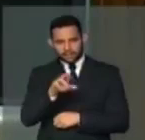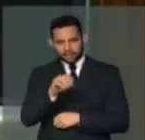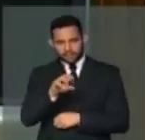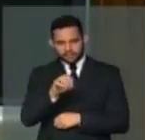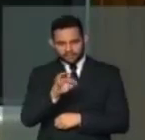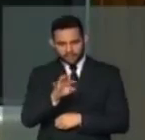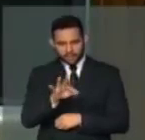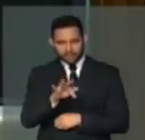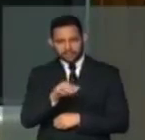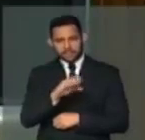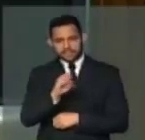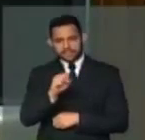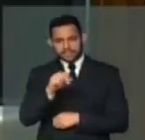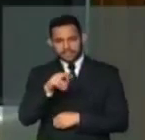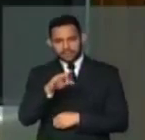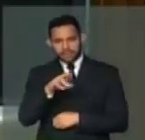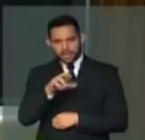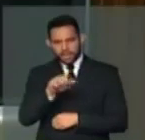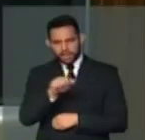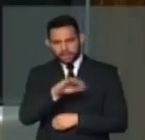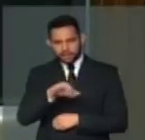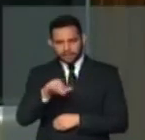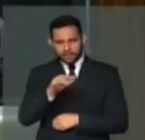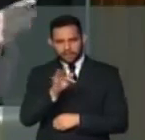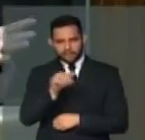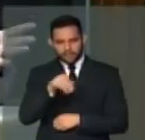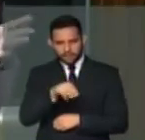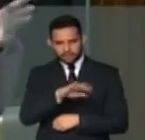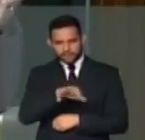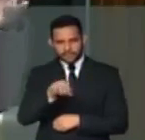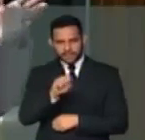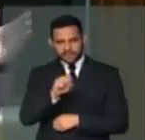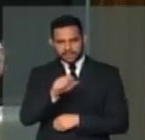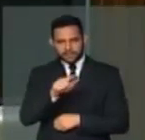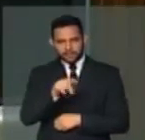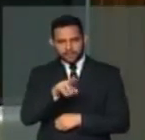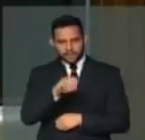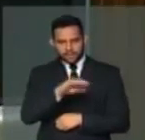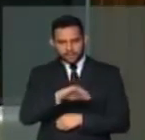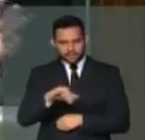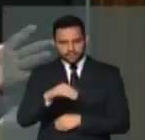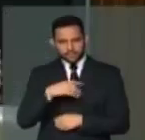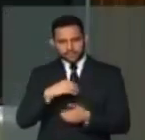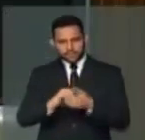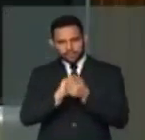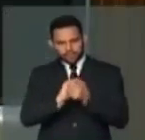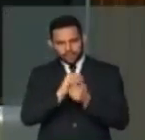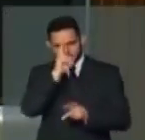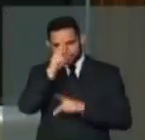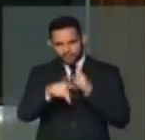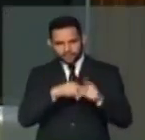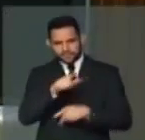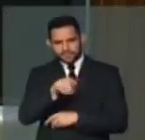FM, Santa Maria FM, a Salgueira FM. Eu quero saudar o povo de Salgueiro, que hoje